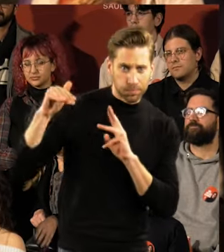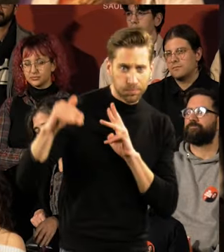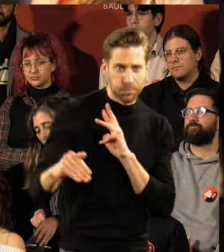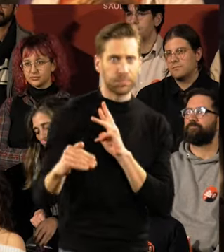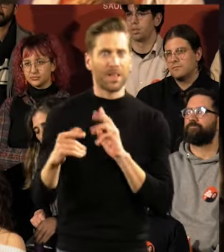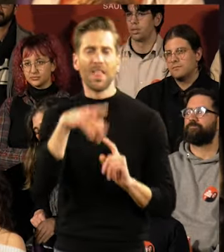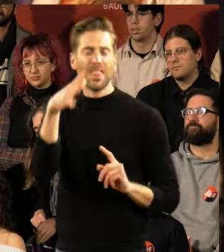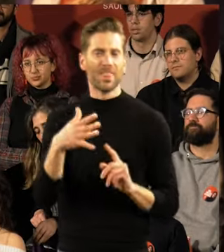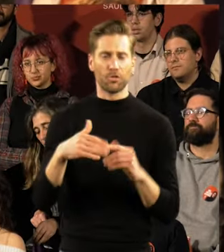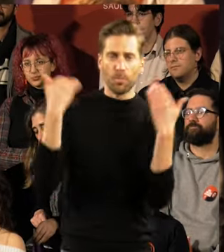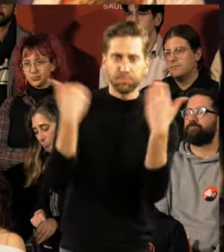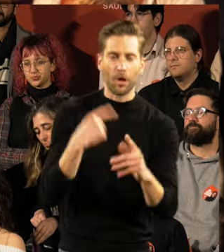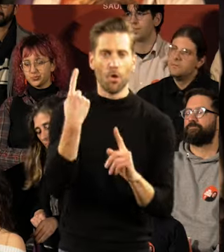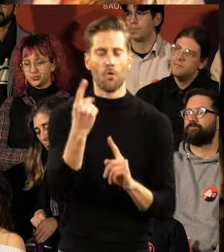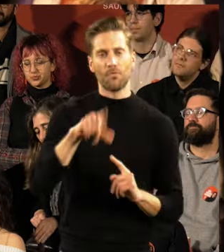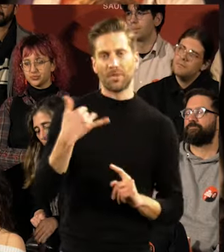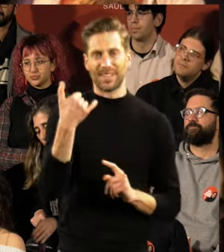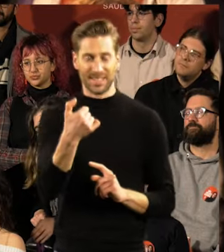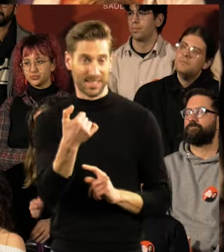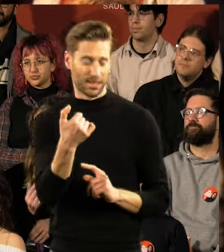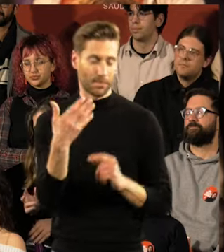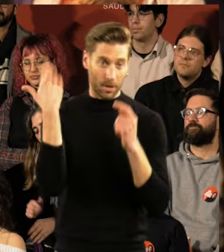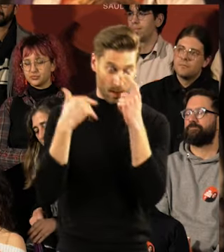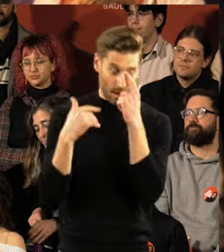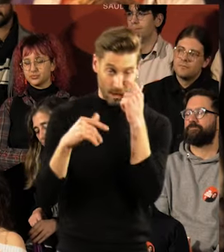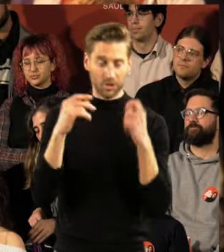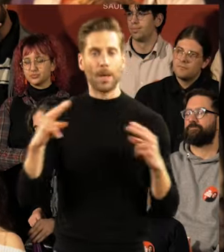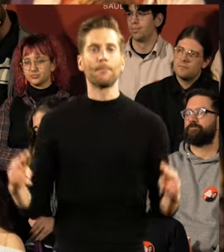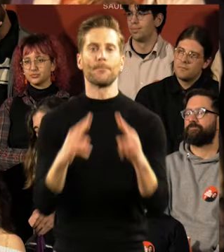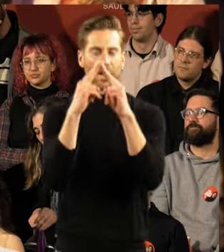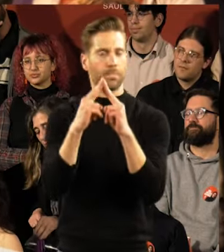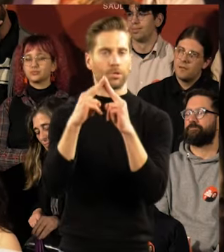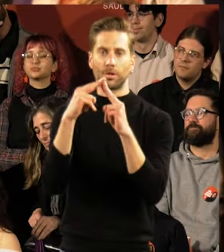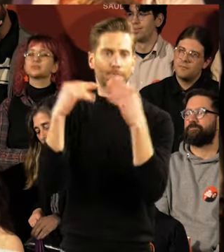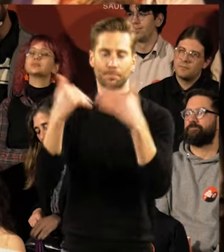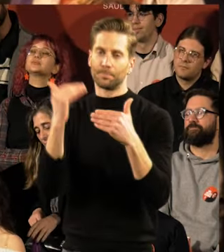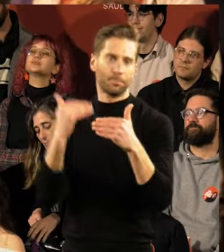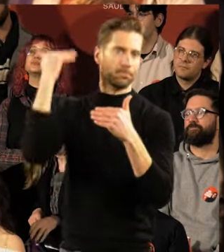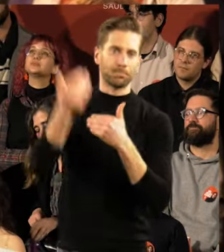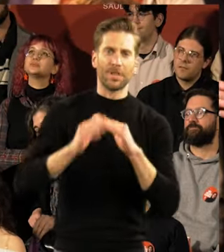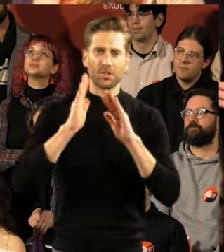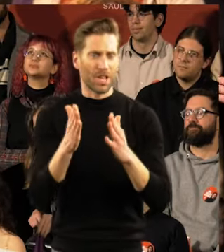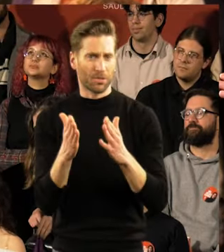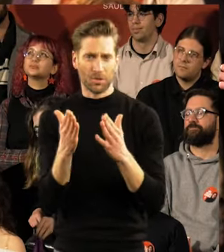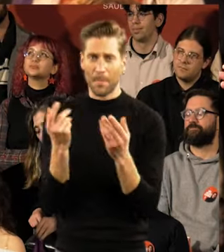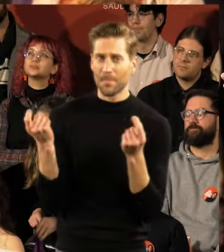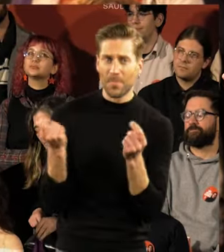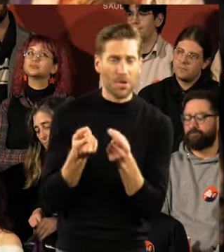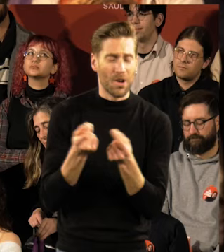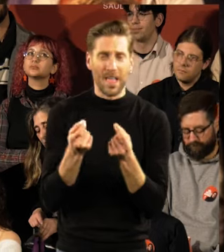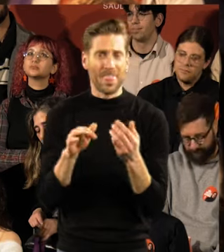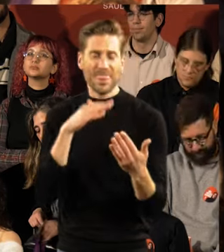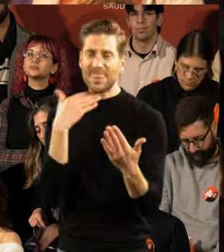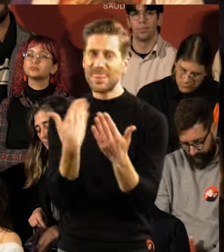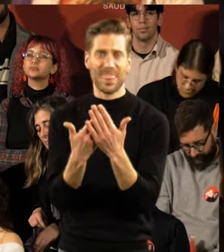dos 1,5 graus fixados pelo Acordo de Paris já foi ultrapassada e que estamos a aproximar-nos a passos muito largos para o